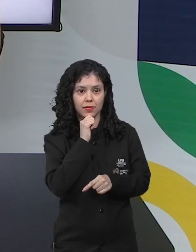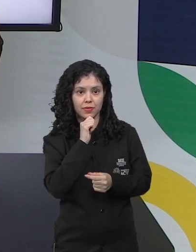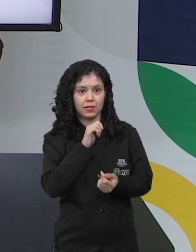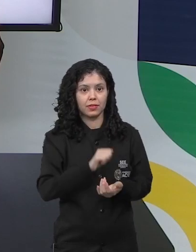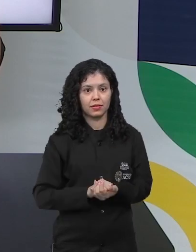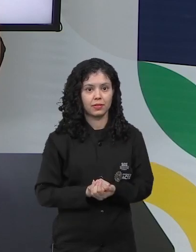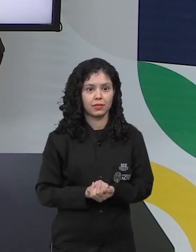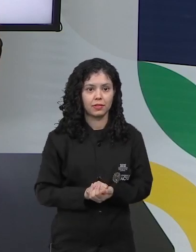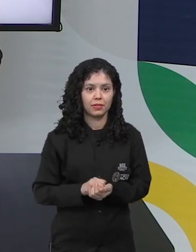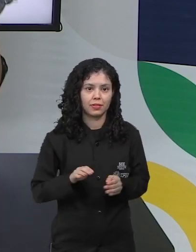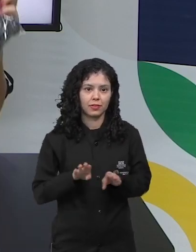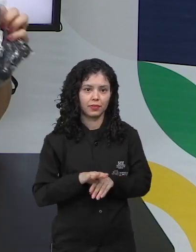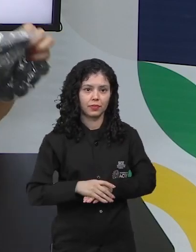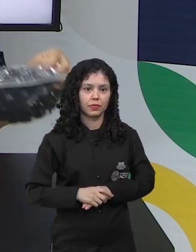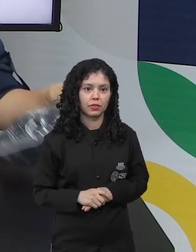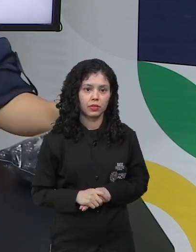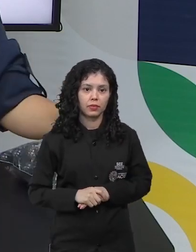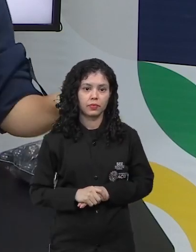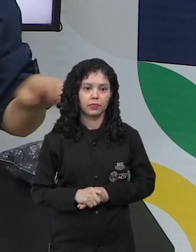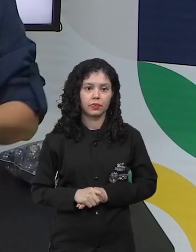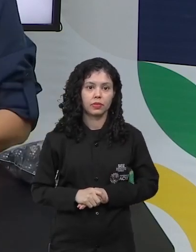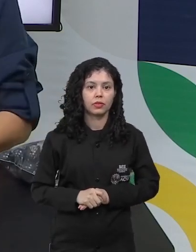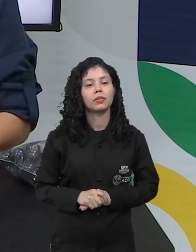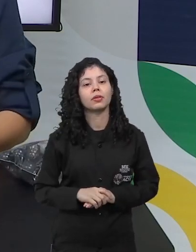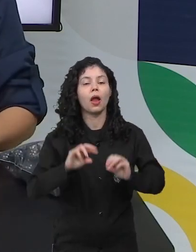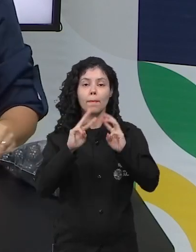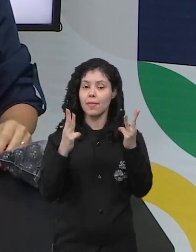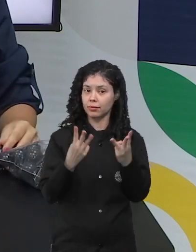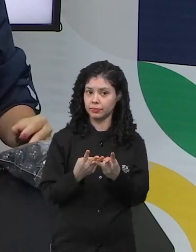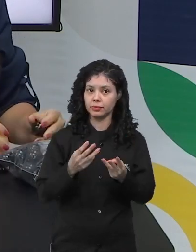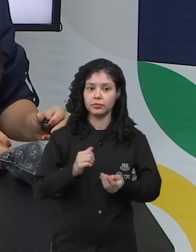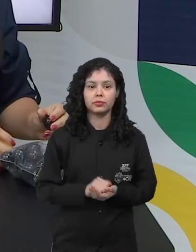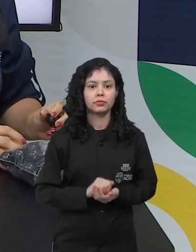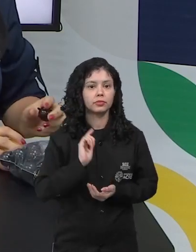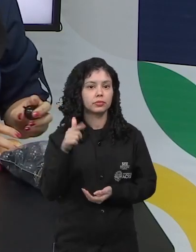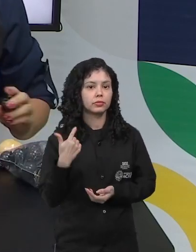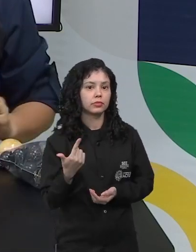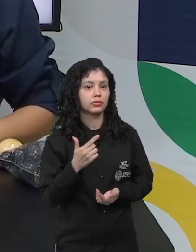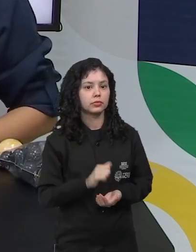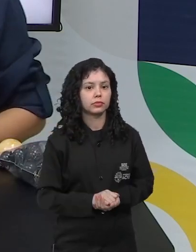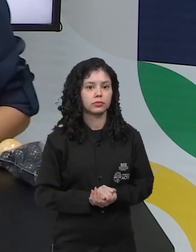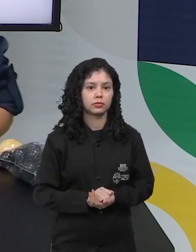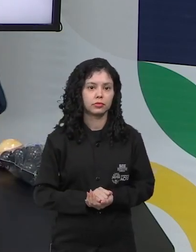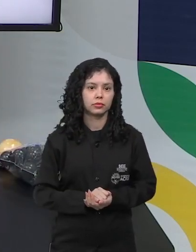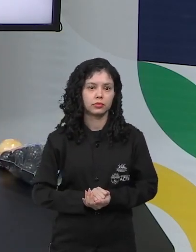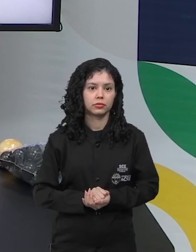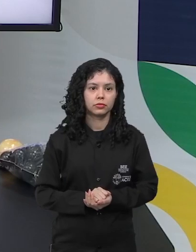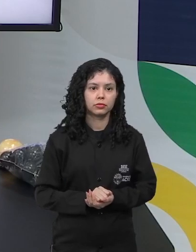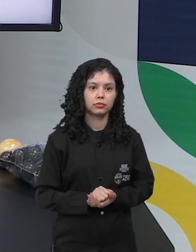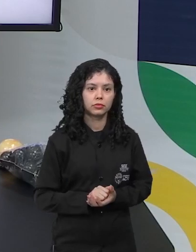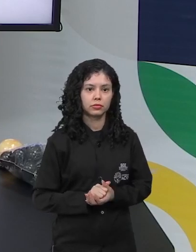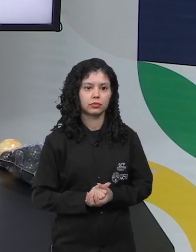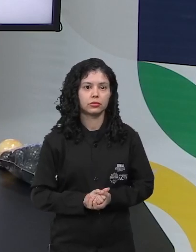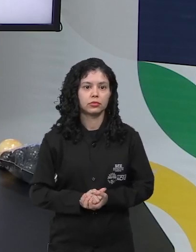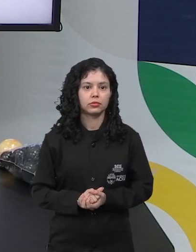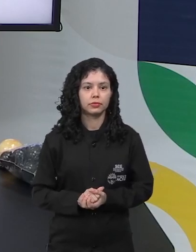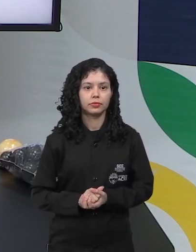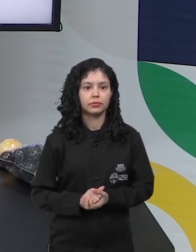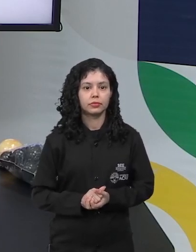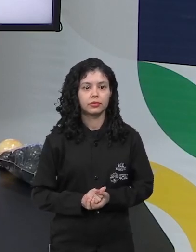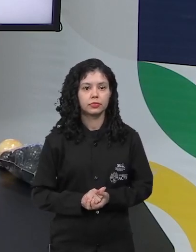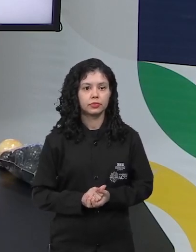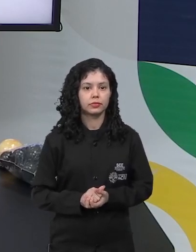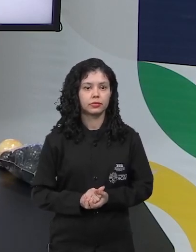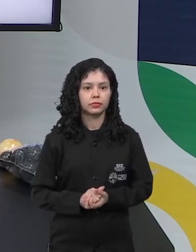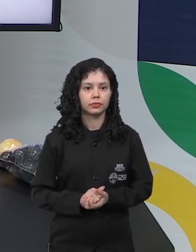dessa bolinha aqui de plástico. Então, isso daqui é a massa. A próxima propriedade ali da matéria que a gente vai falar